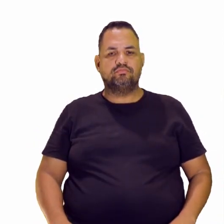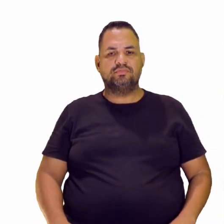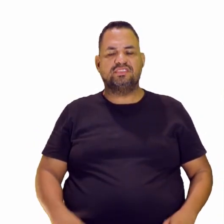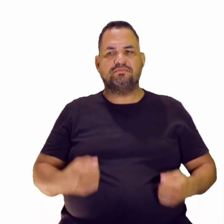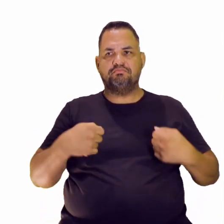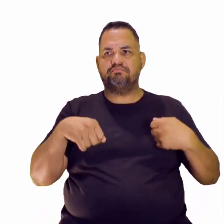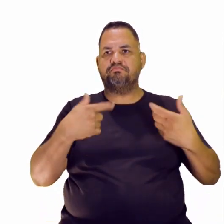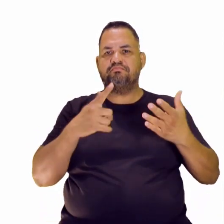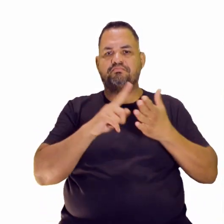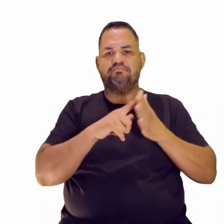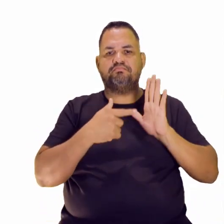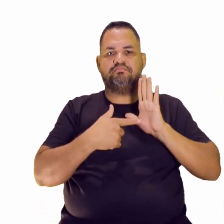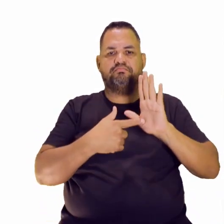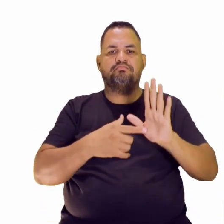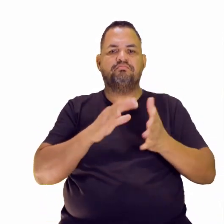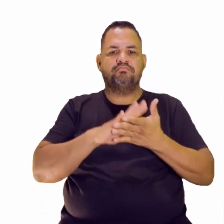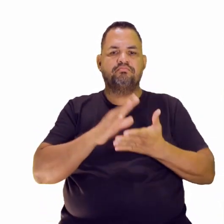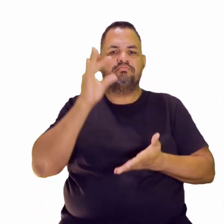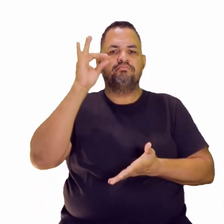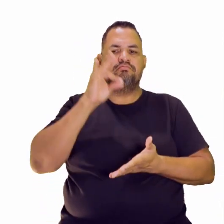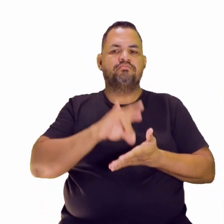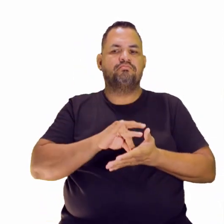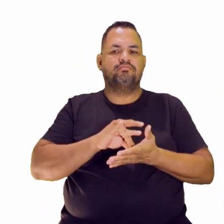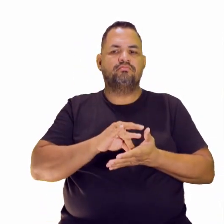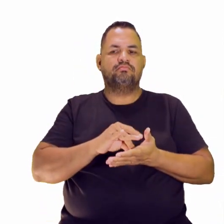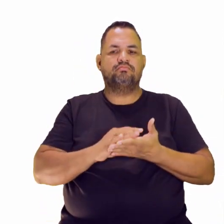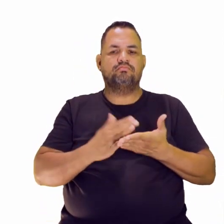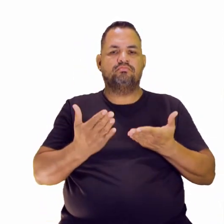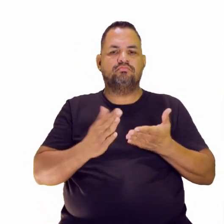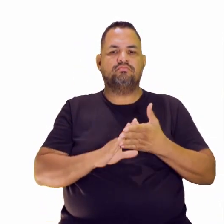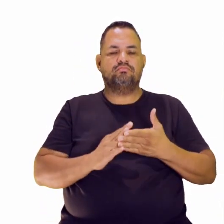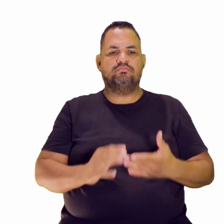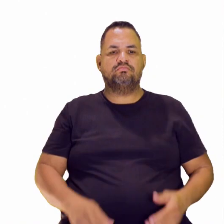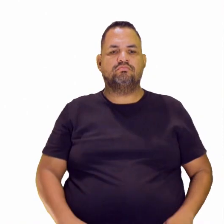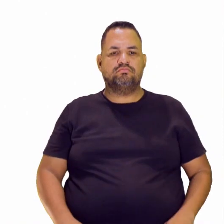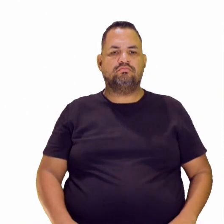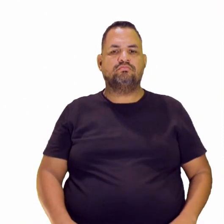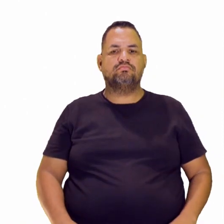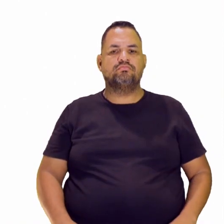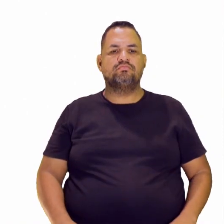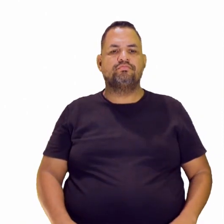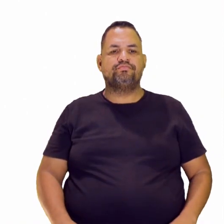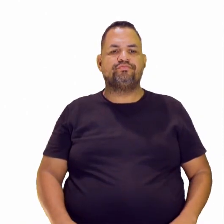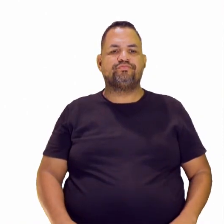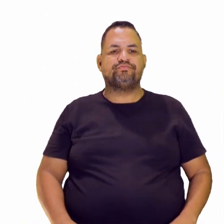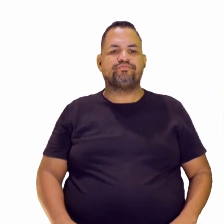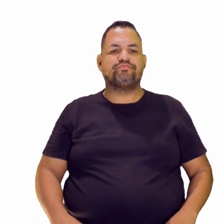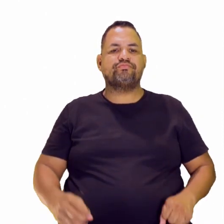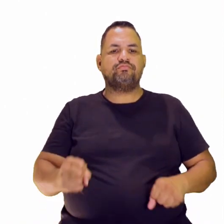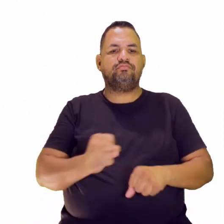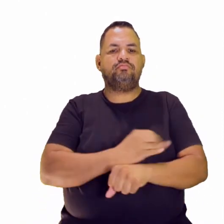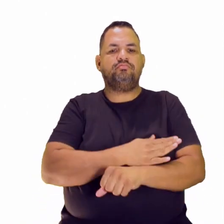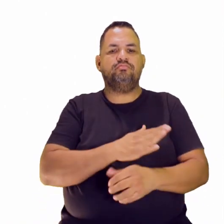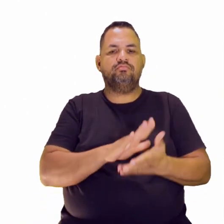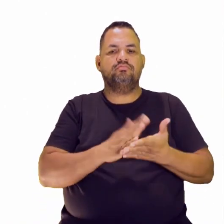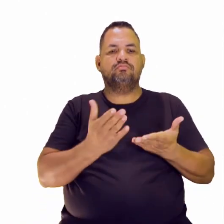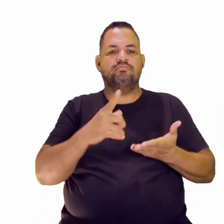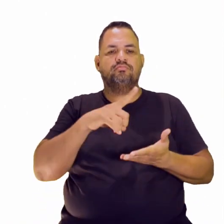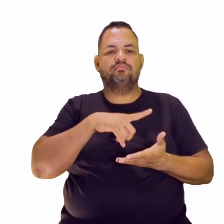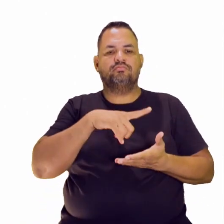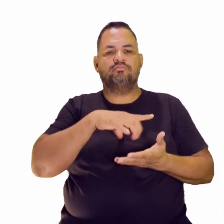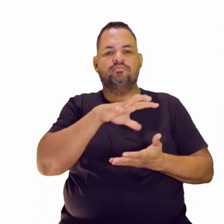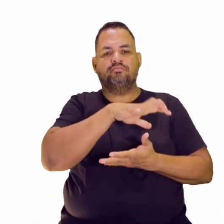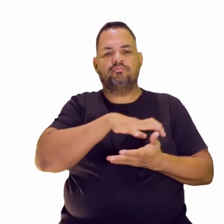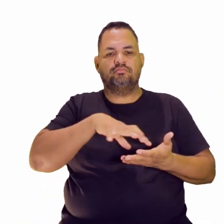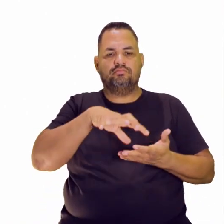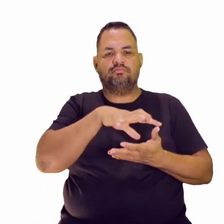não precisava mostrar como se fosse até um retrato, exatamente o que estava vendo. E as emoções passam a ter esse lugar